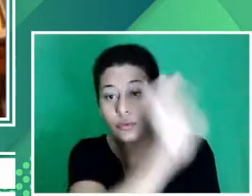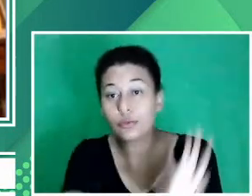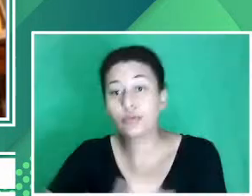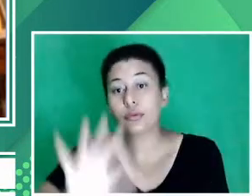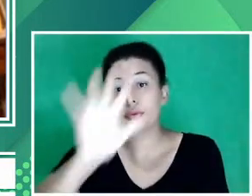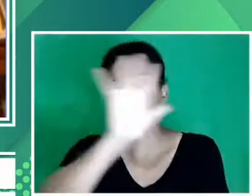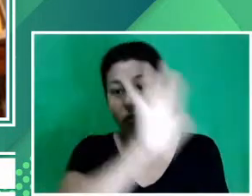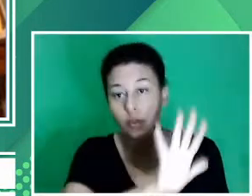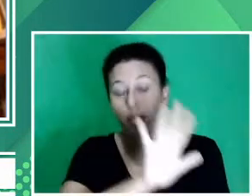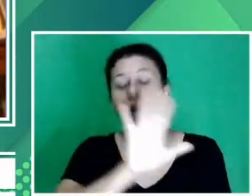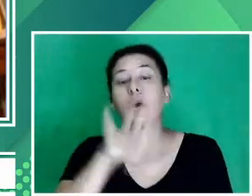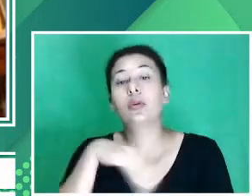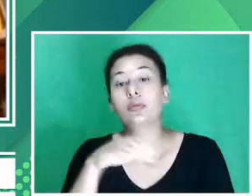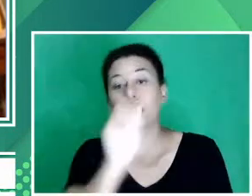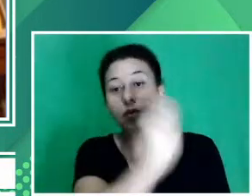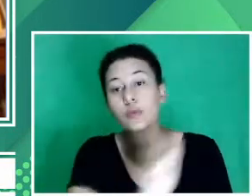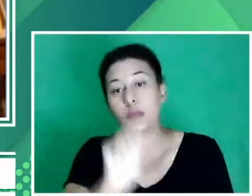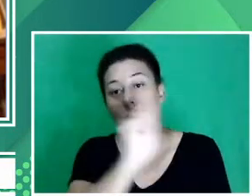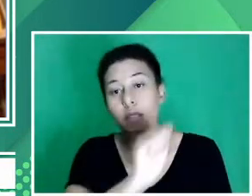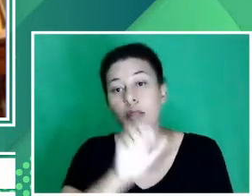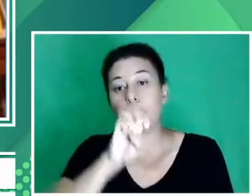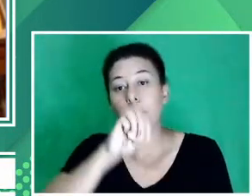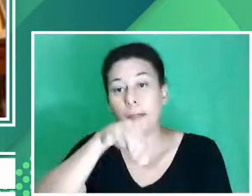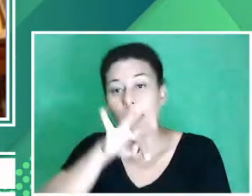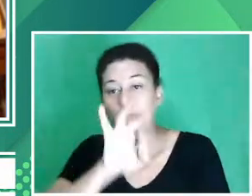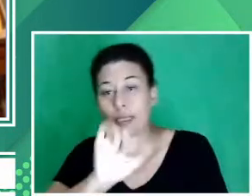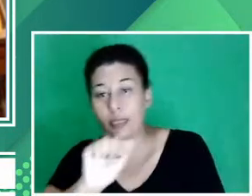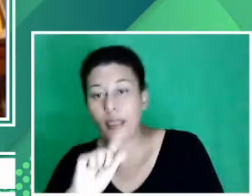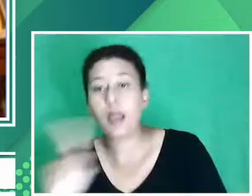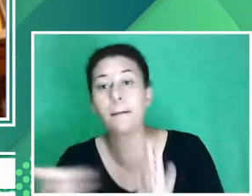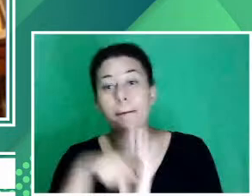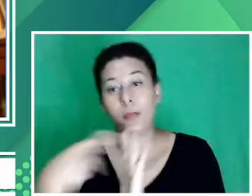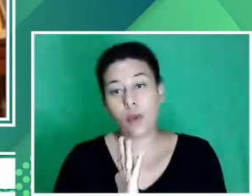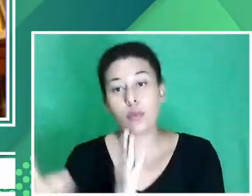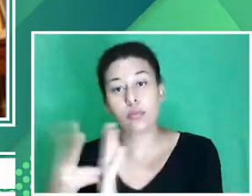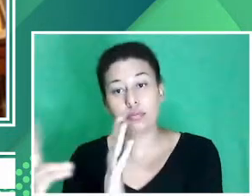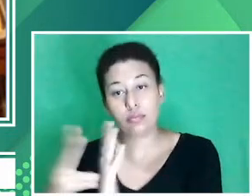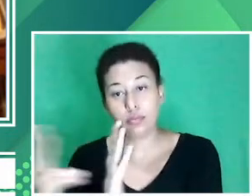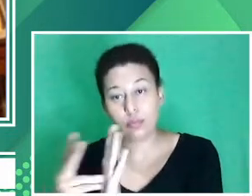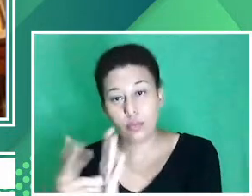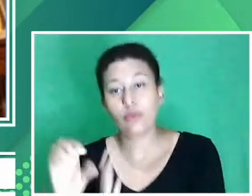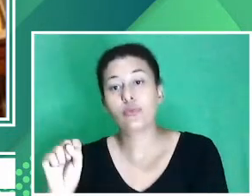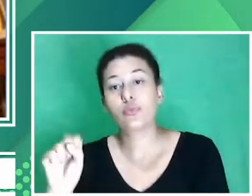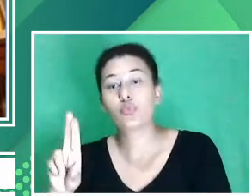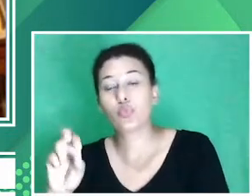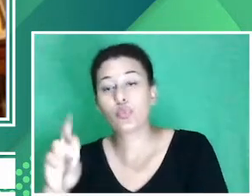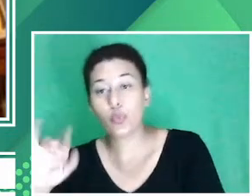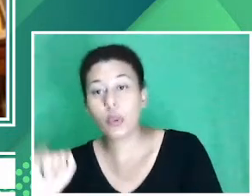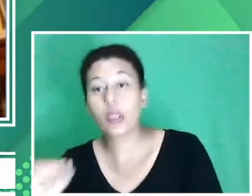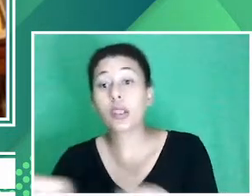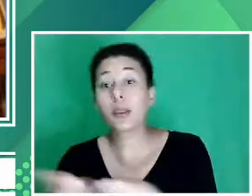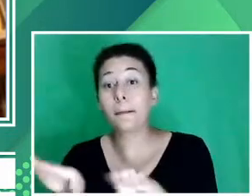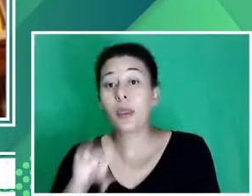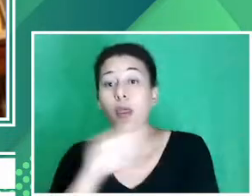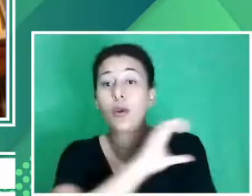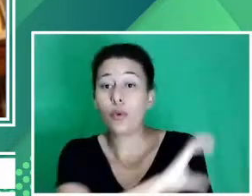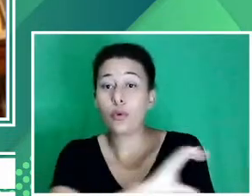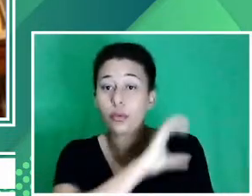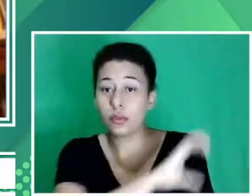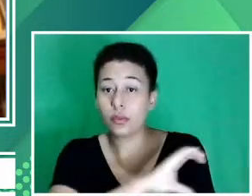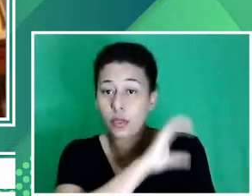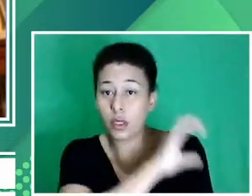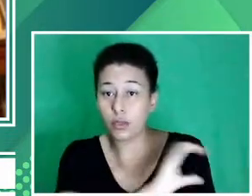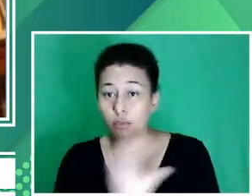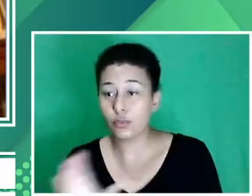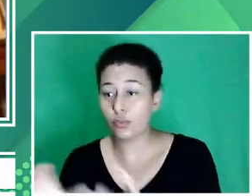povo indígena Suruí, e coordenador da Regional Rondônia, no grupo